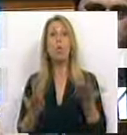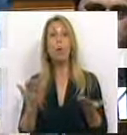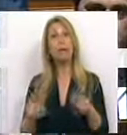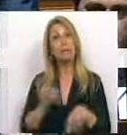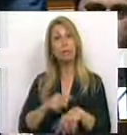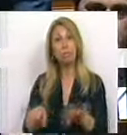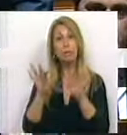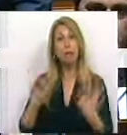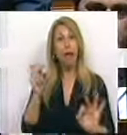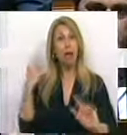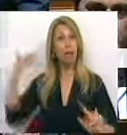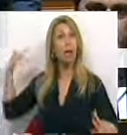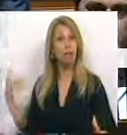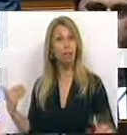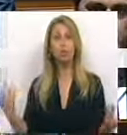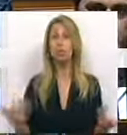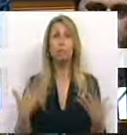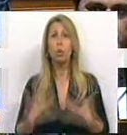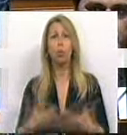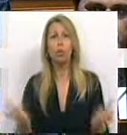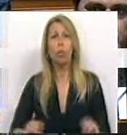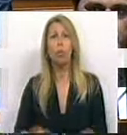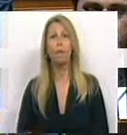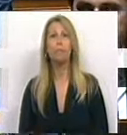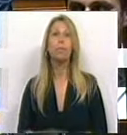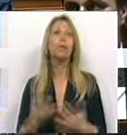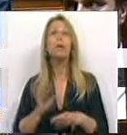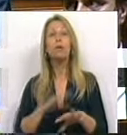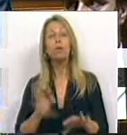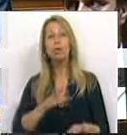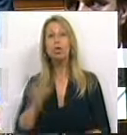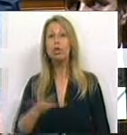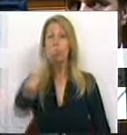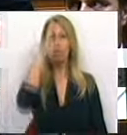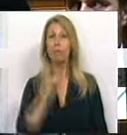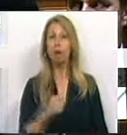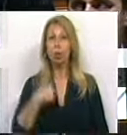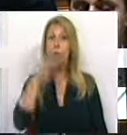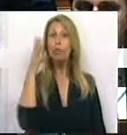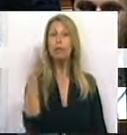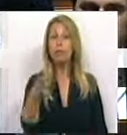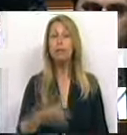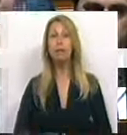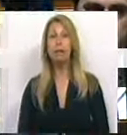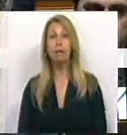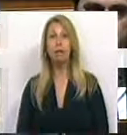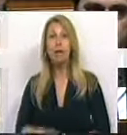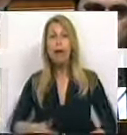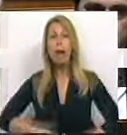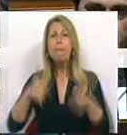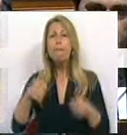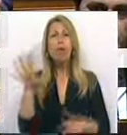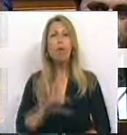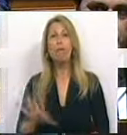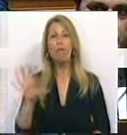anteriores. Isso é inequívoco. E por isso, Sr. Primeiro-Ministro, Eu diria que a melhor